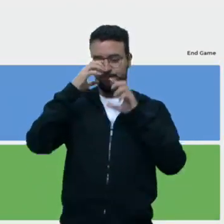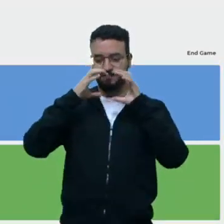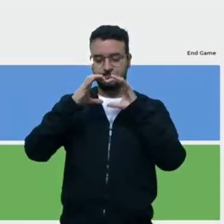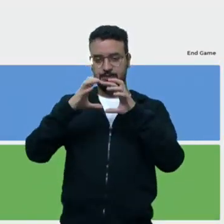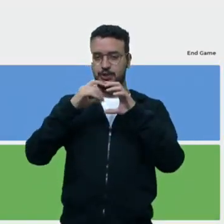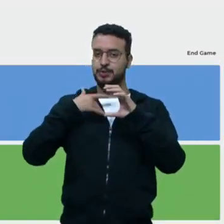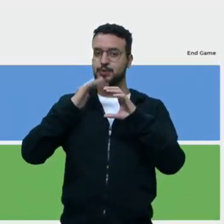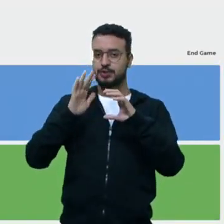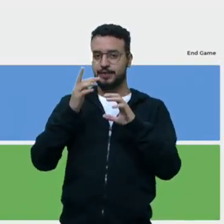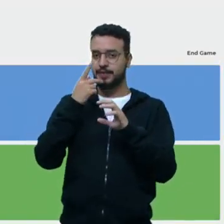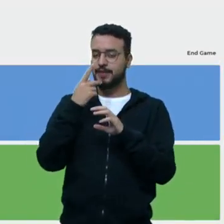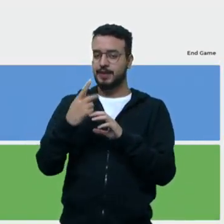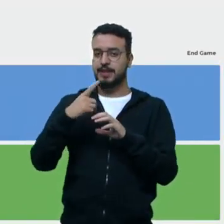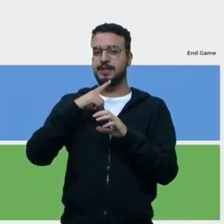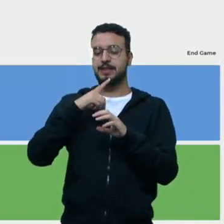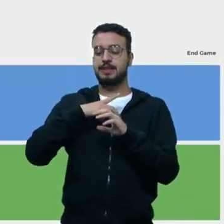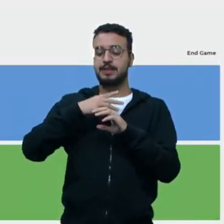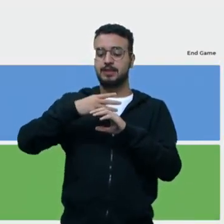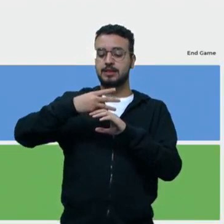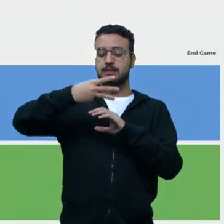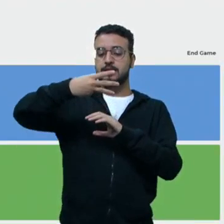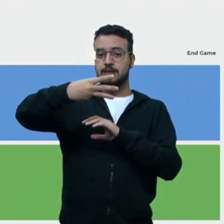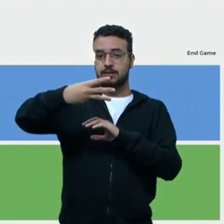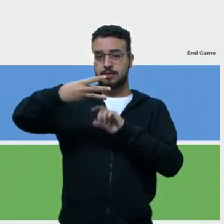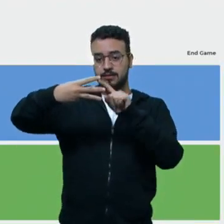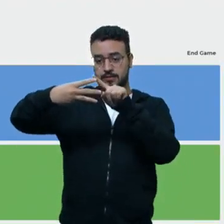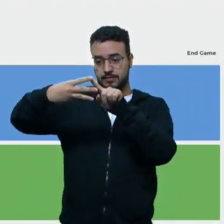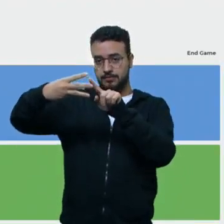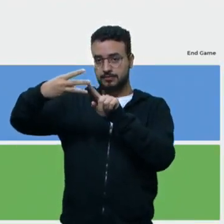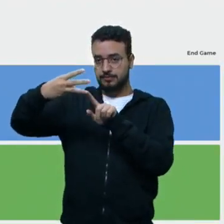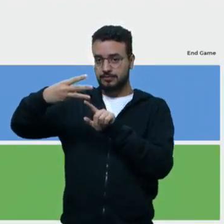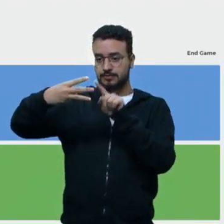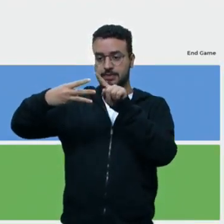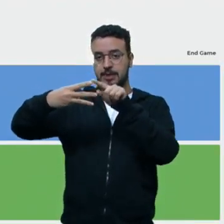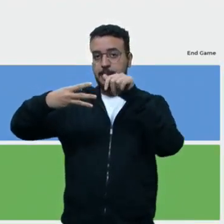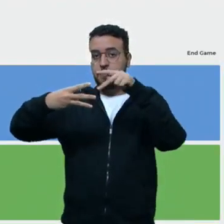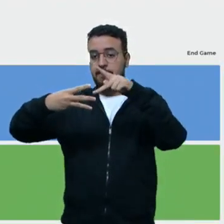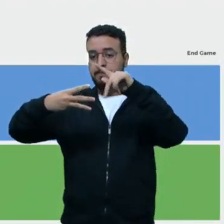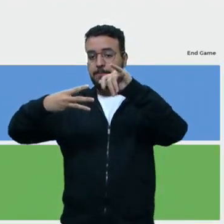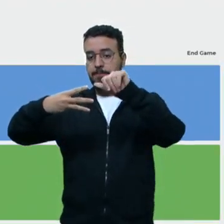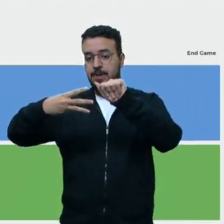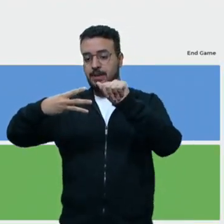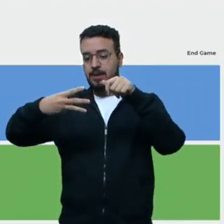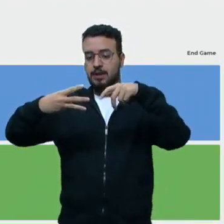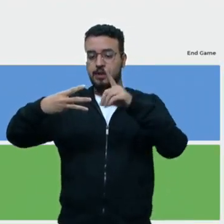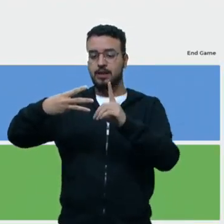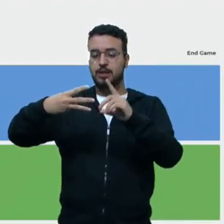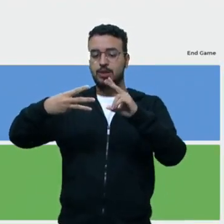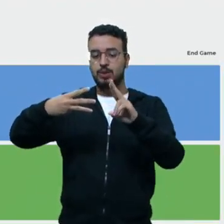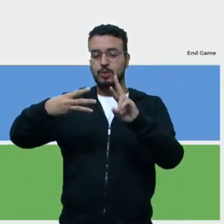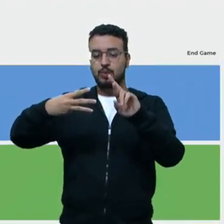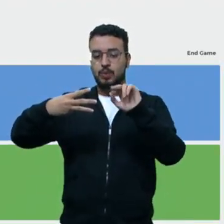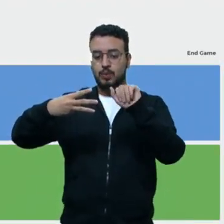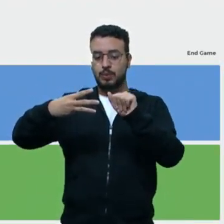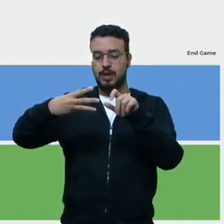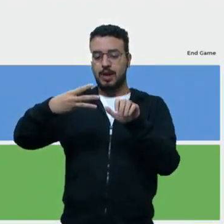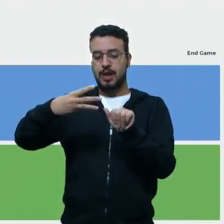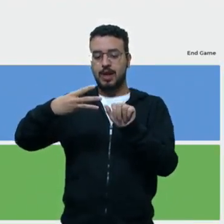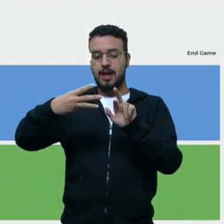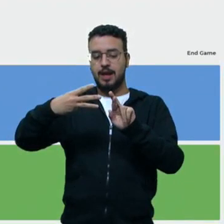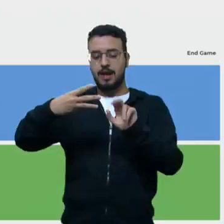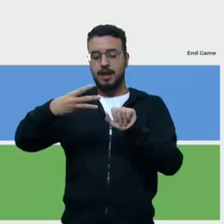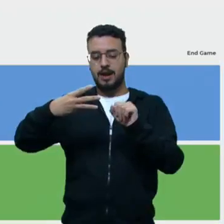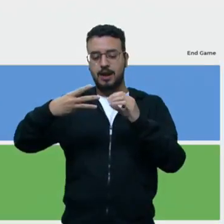para vocês, nós temos 3 tipos, né, como a pia mater, a dura mater e a